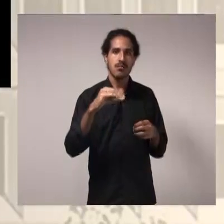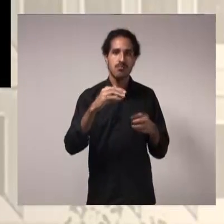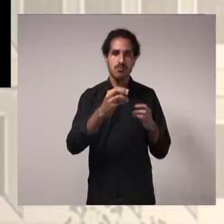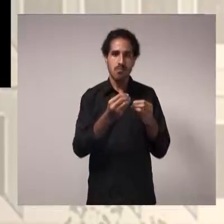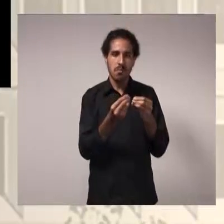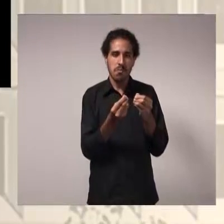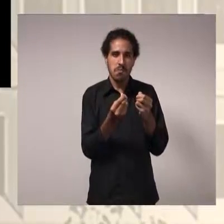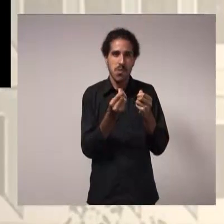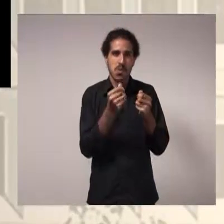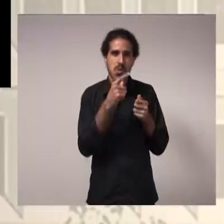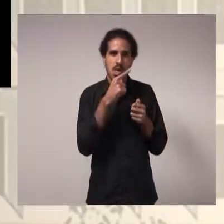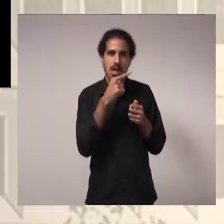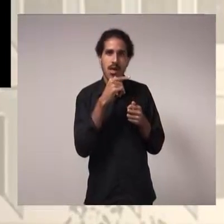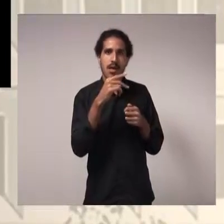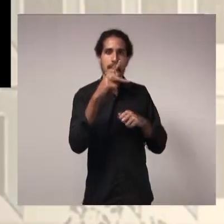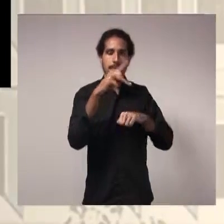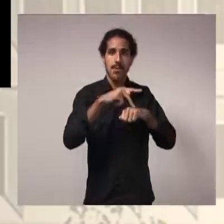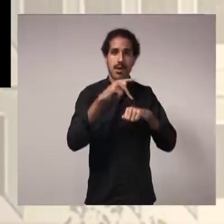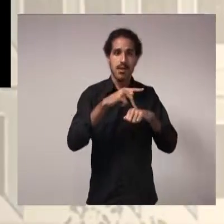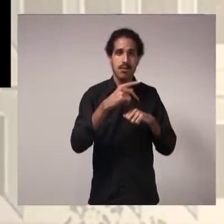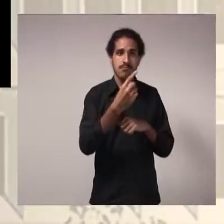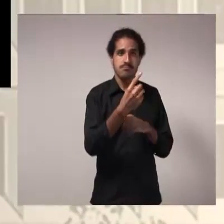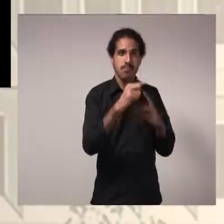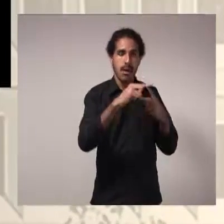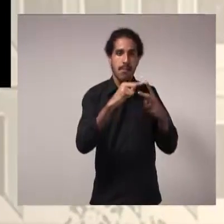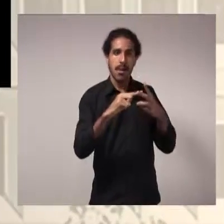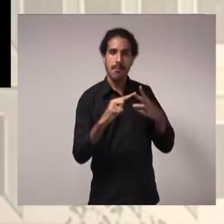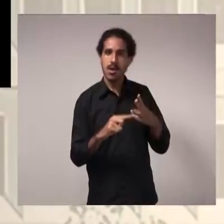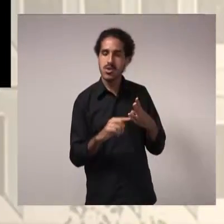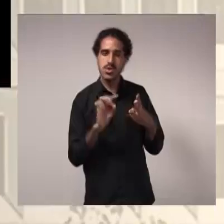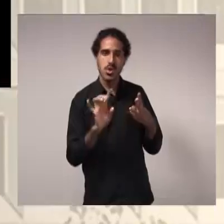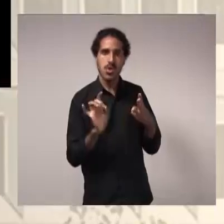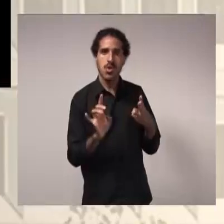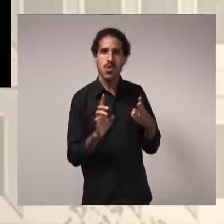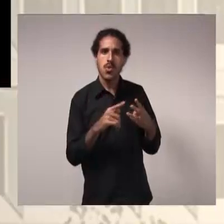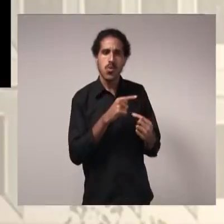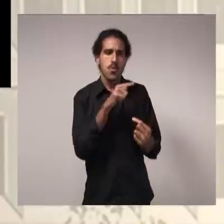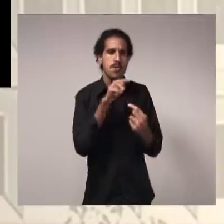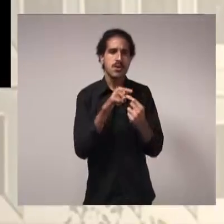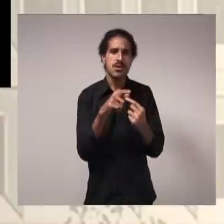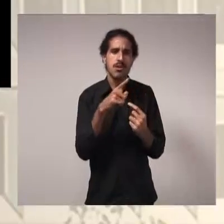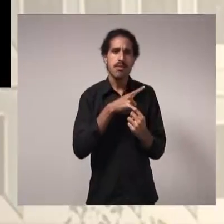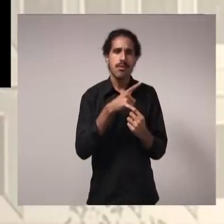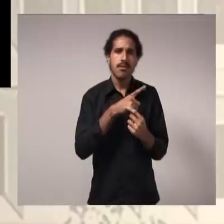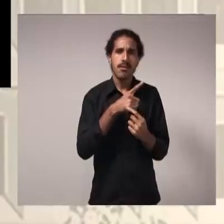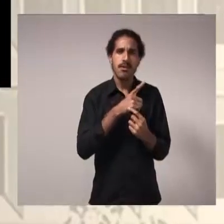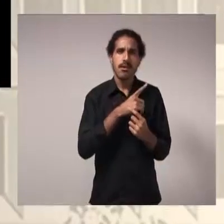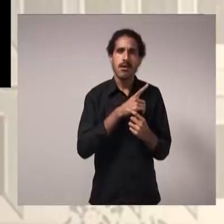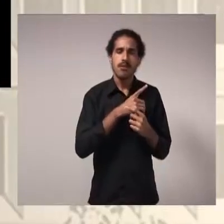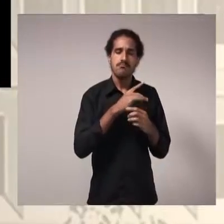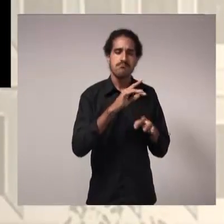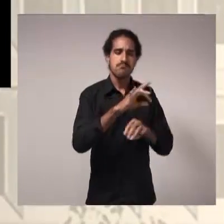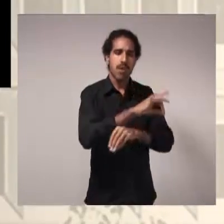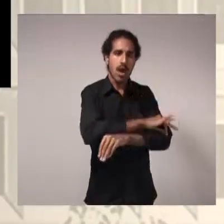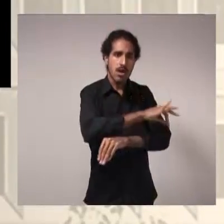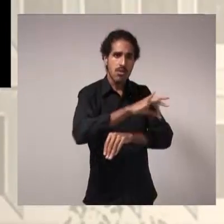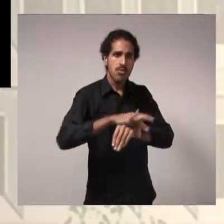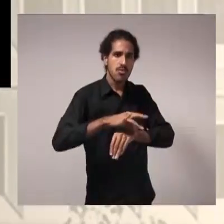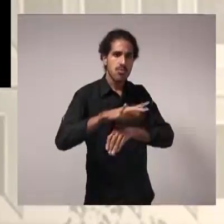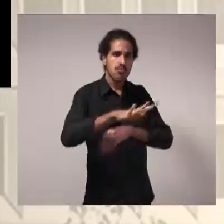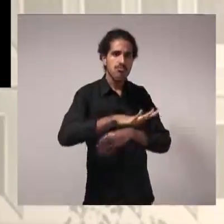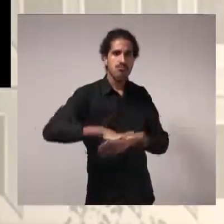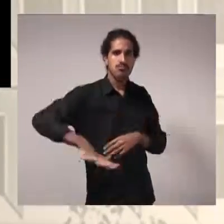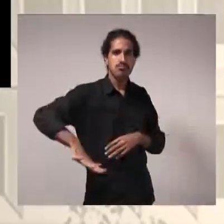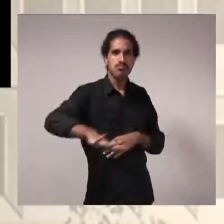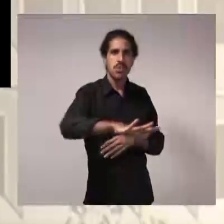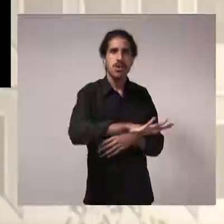um jardim e cumpre com o objetivo que é você ter a ocupação estética de um espaço.